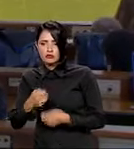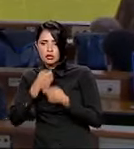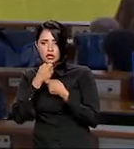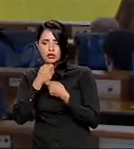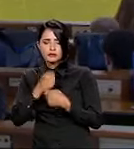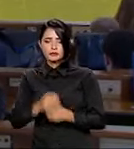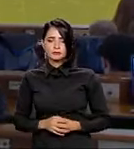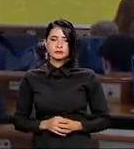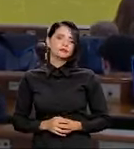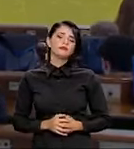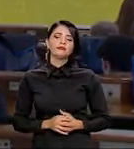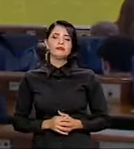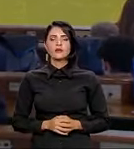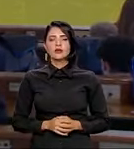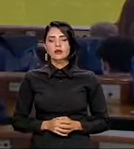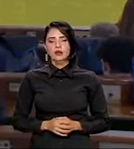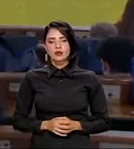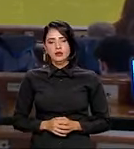lá.